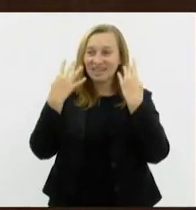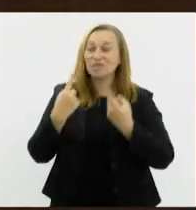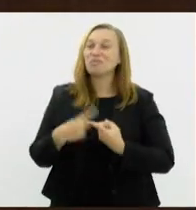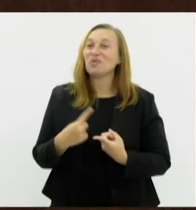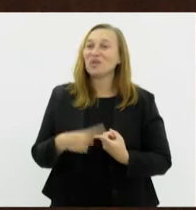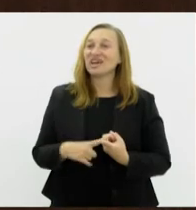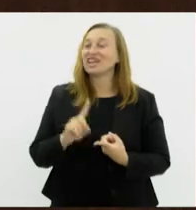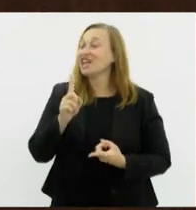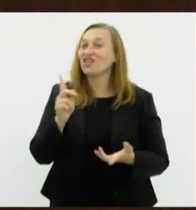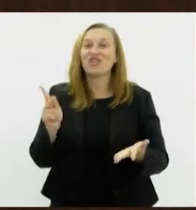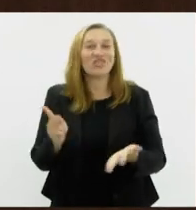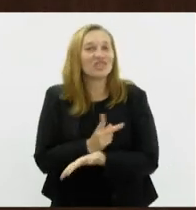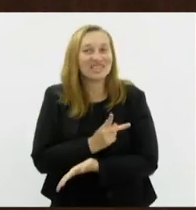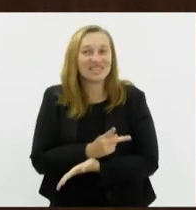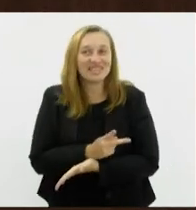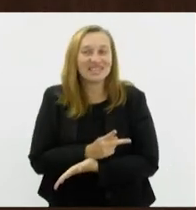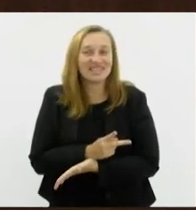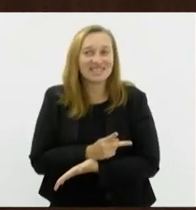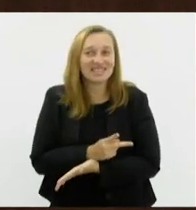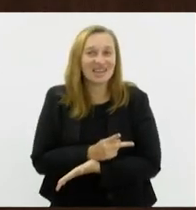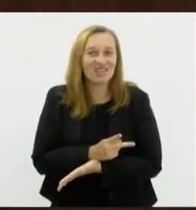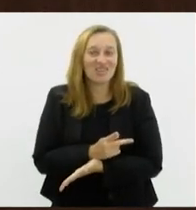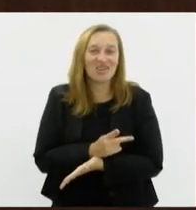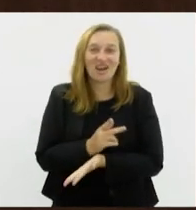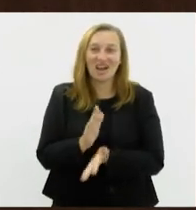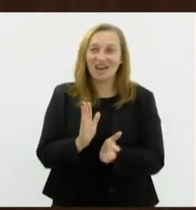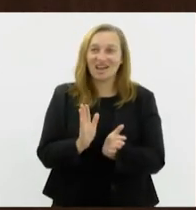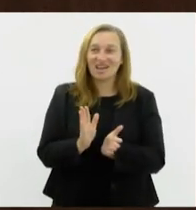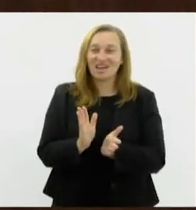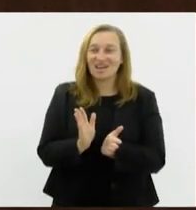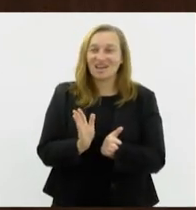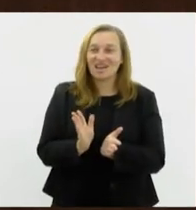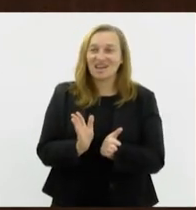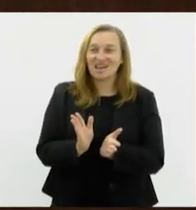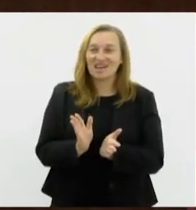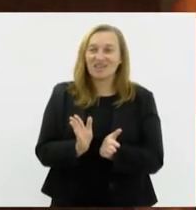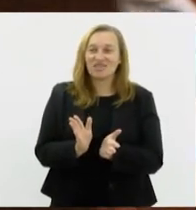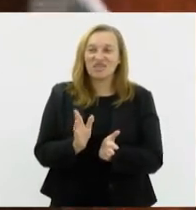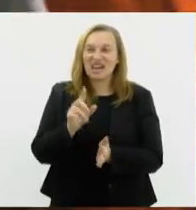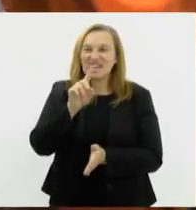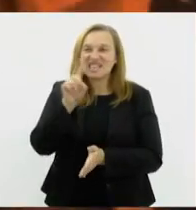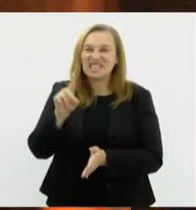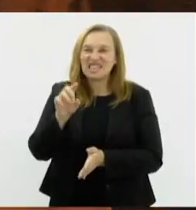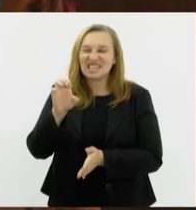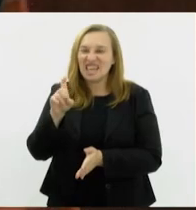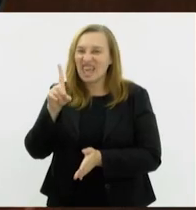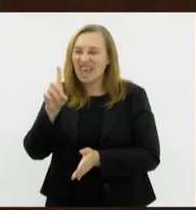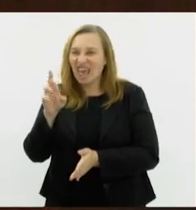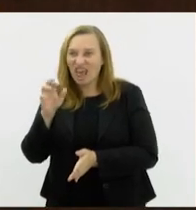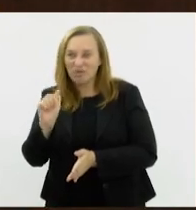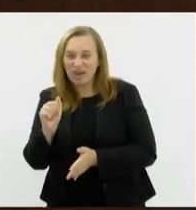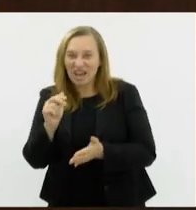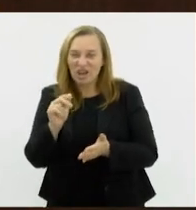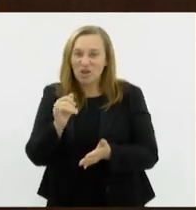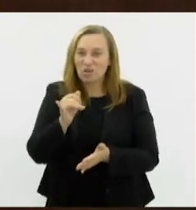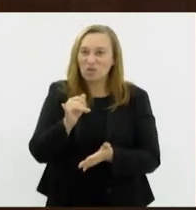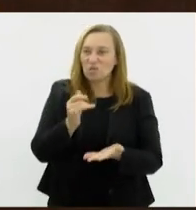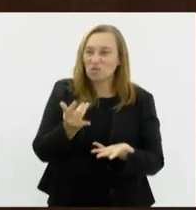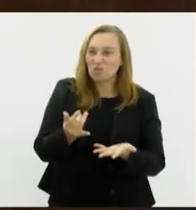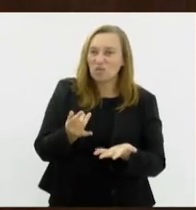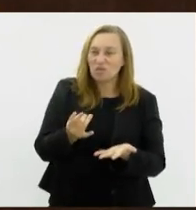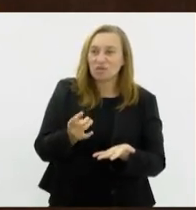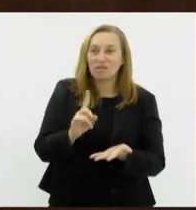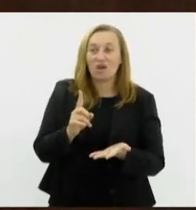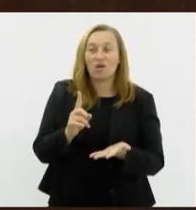isto não aconteceu por acaso, não foi uma zebra, foi mérito total do Nova